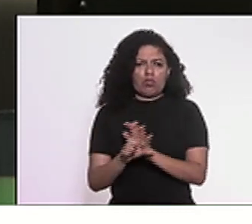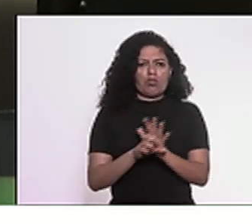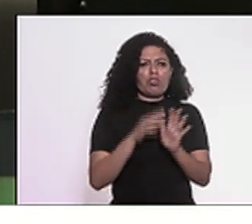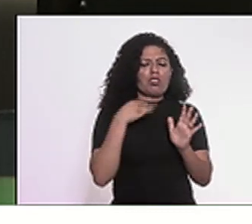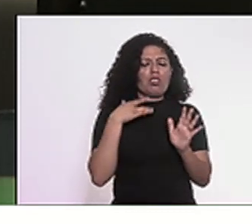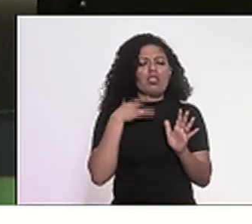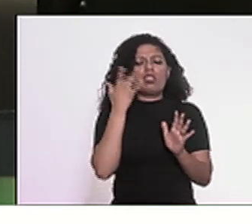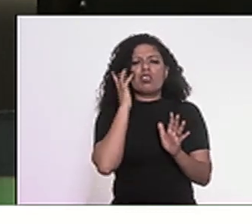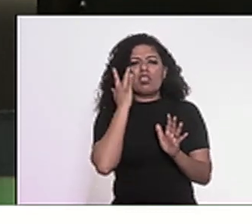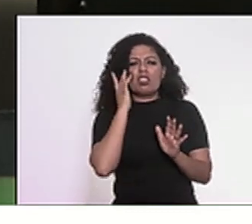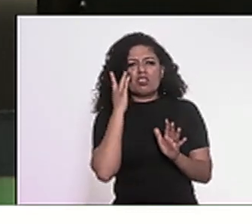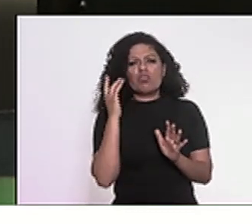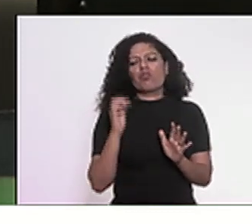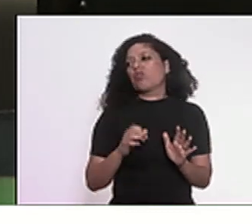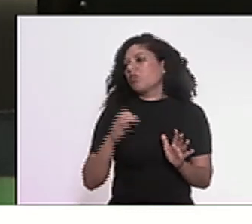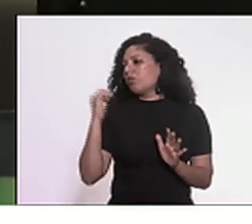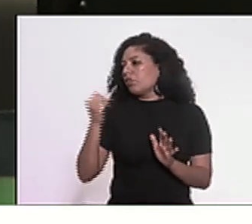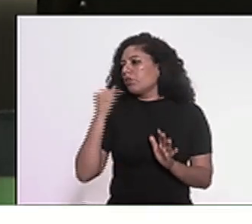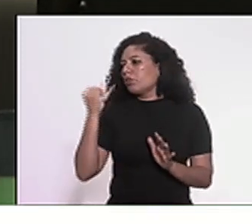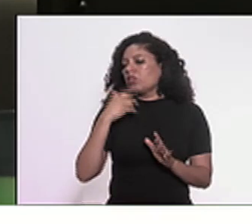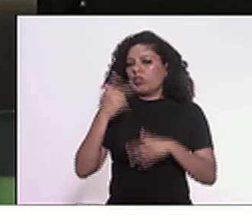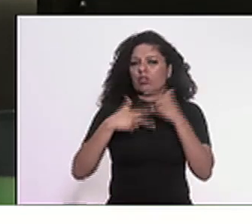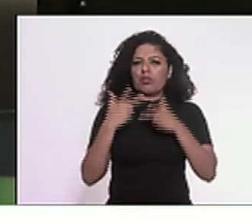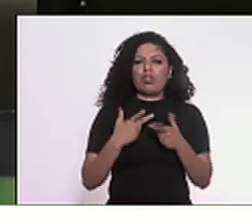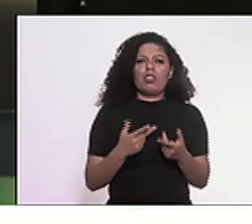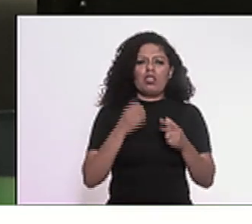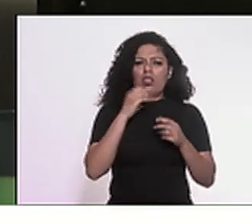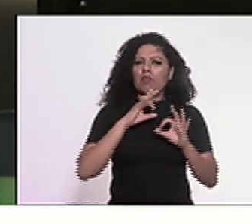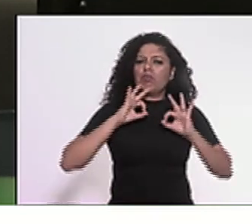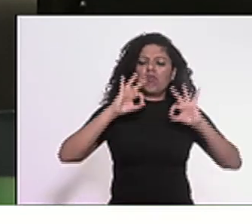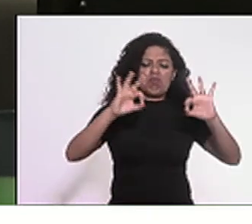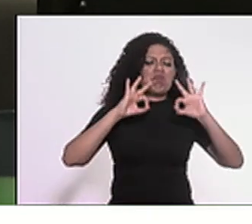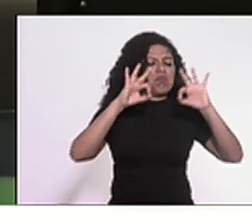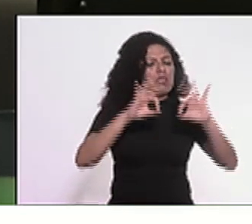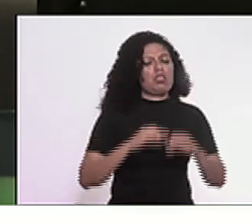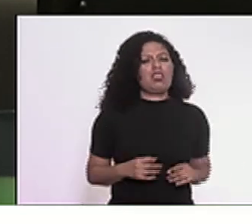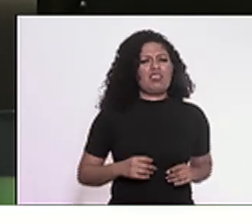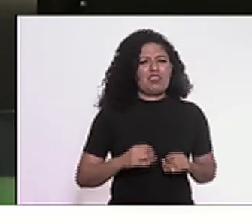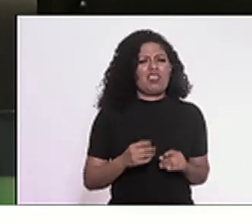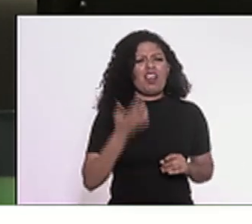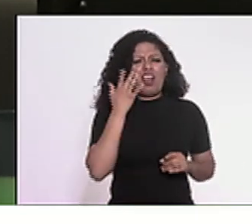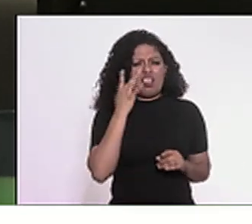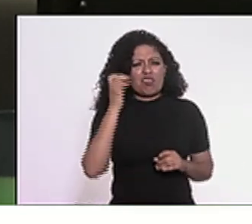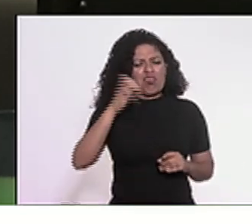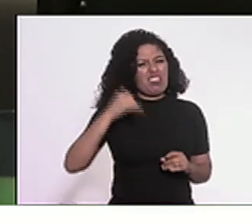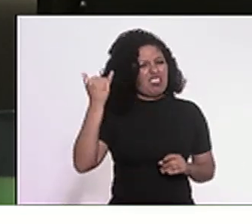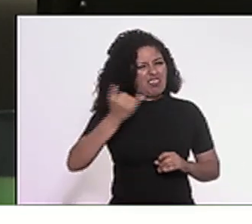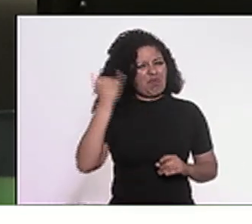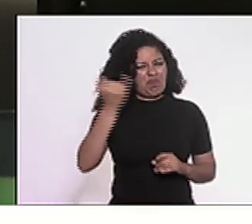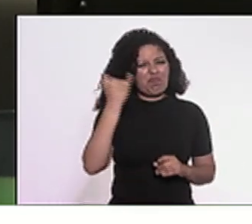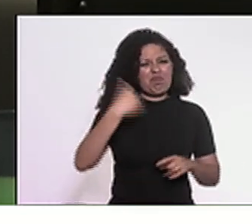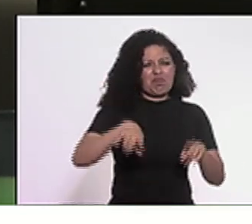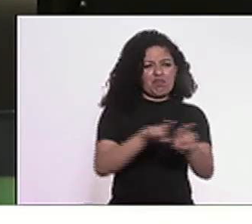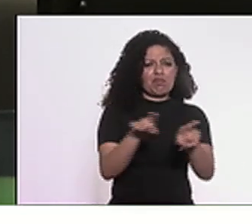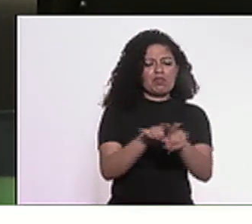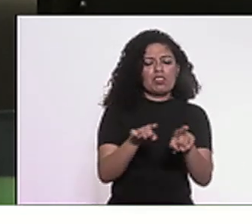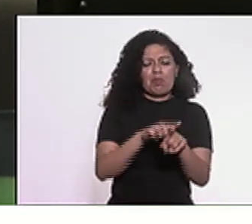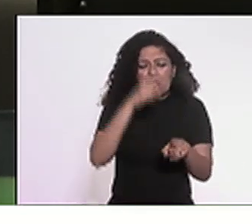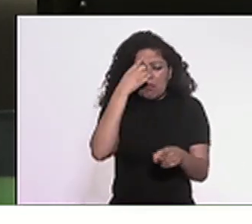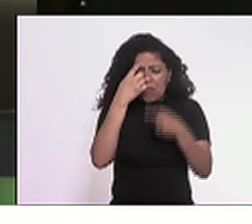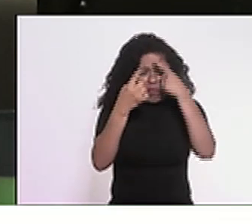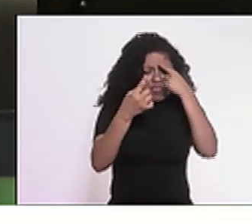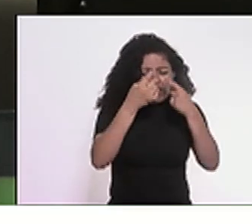achei, enfim, como eu havia falado, maravilhoso, achei super importante. Acho que é importante